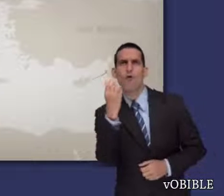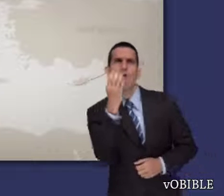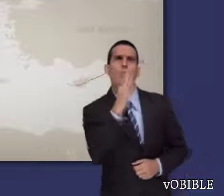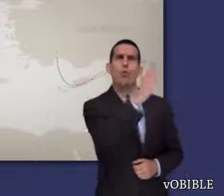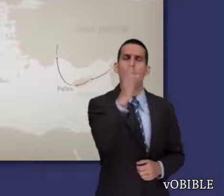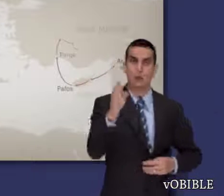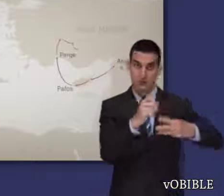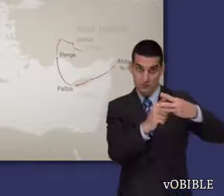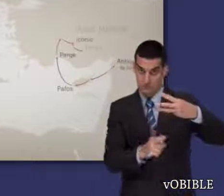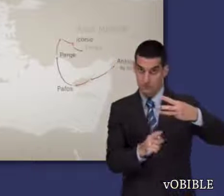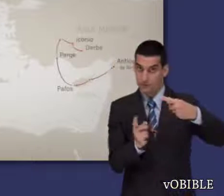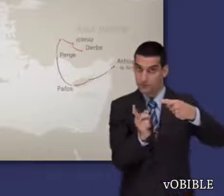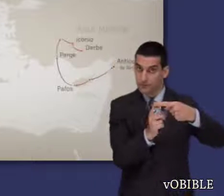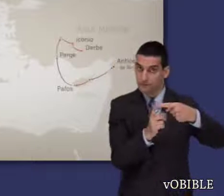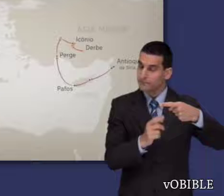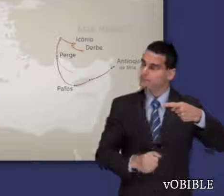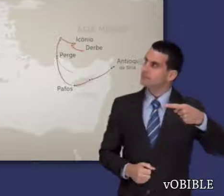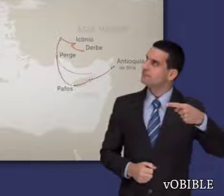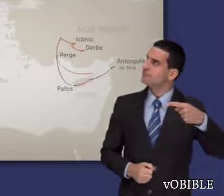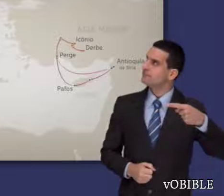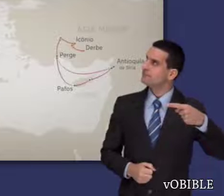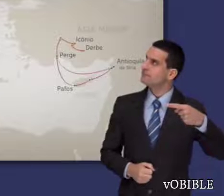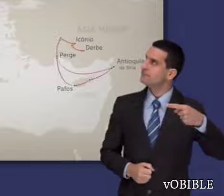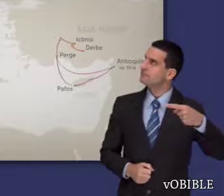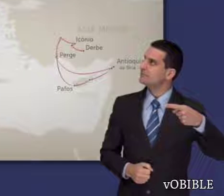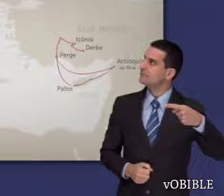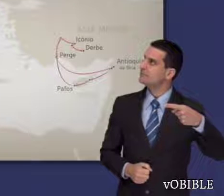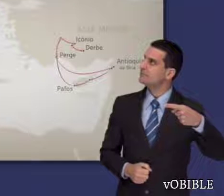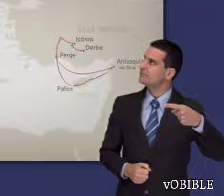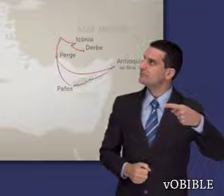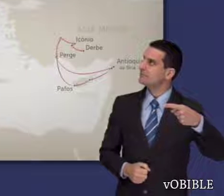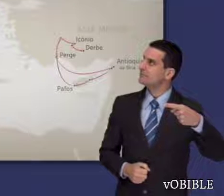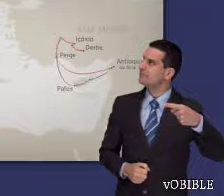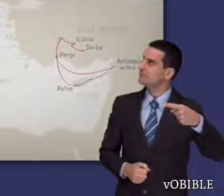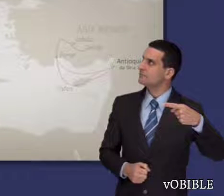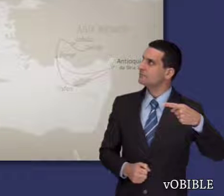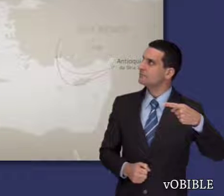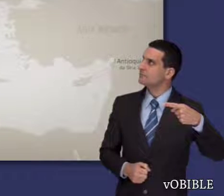Paulo vai para Chipre e para algumas cidades da Ásia Menor na sua primeira viagem.